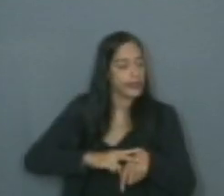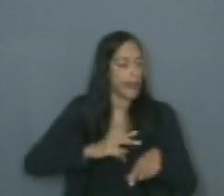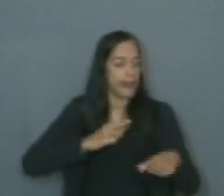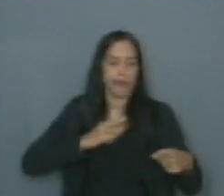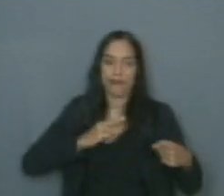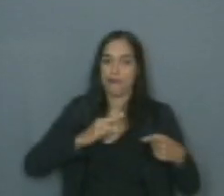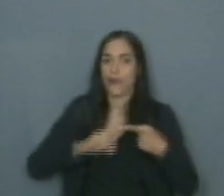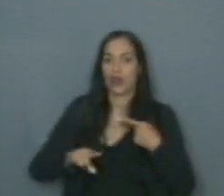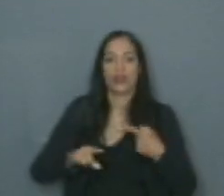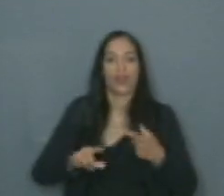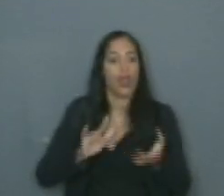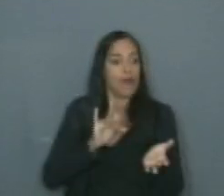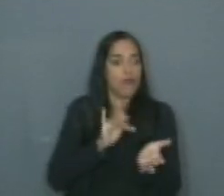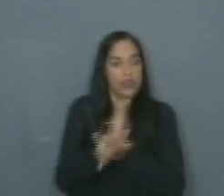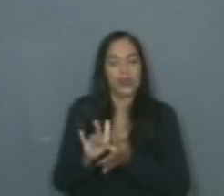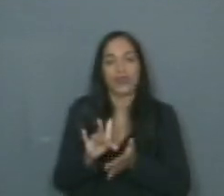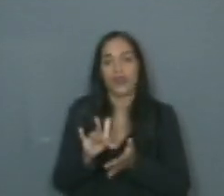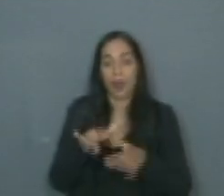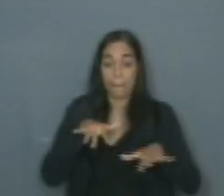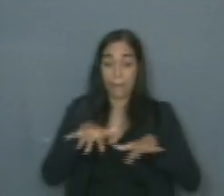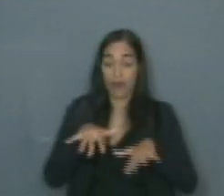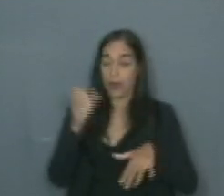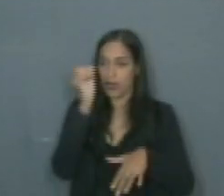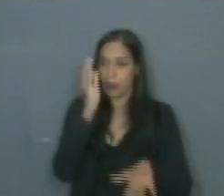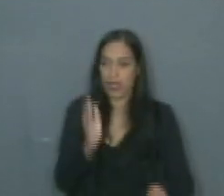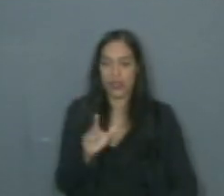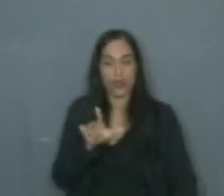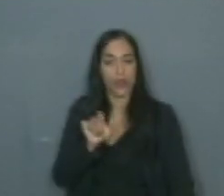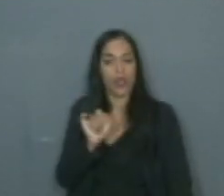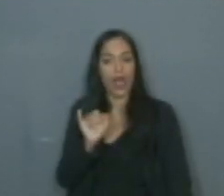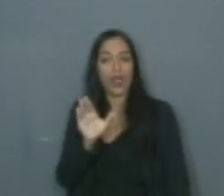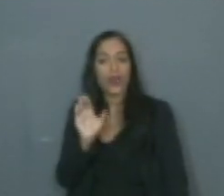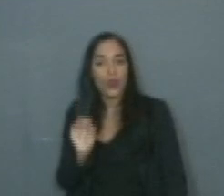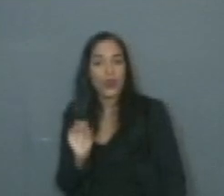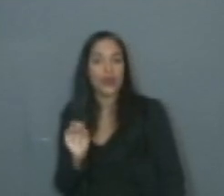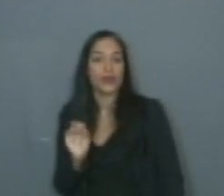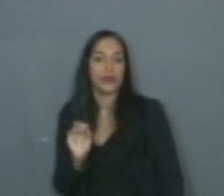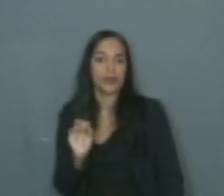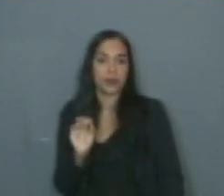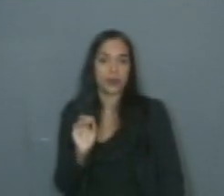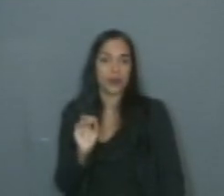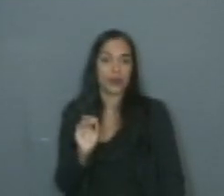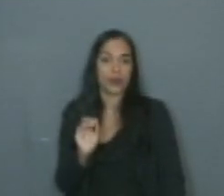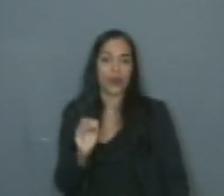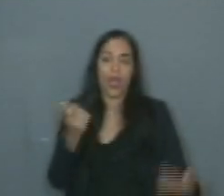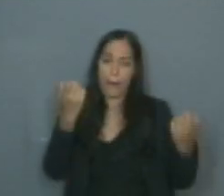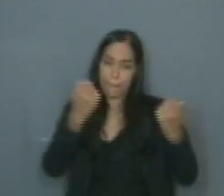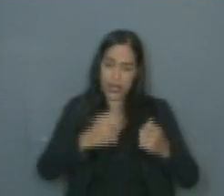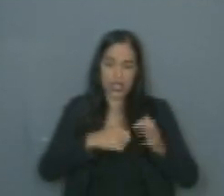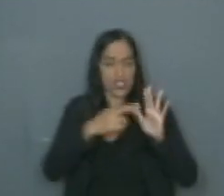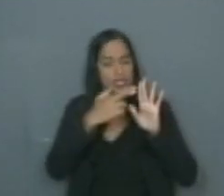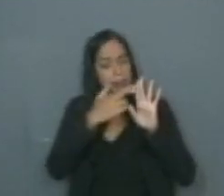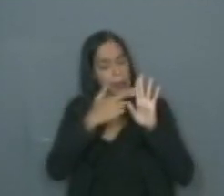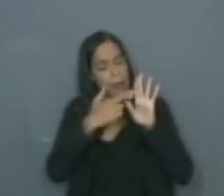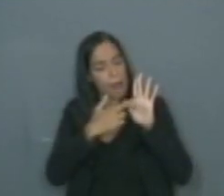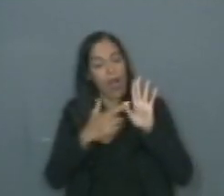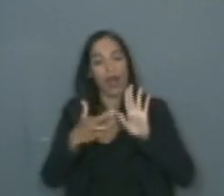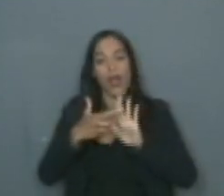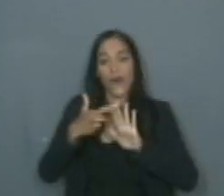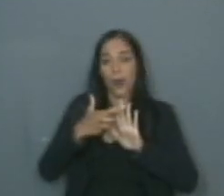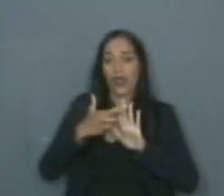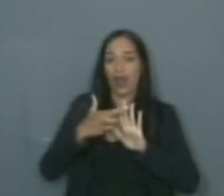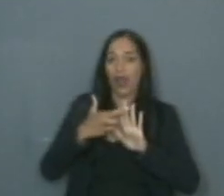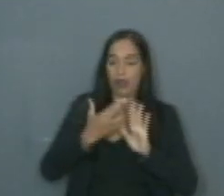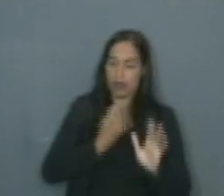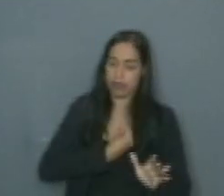Então, Movimento Brasil Laico deveria se reformular e deixar mais explícito a